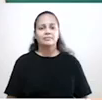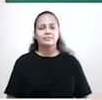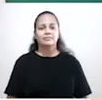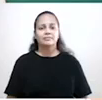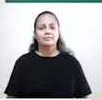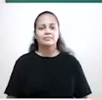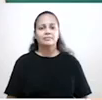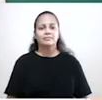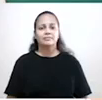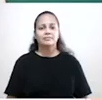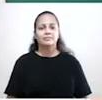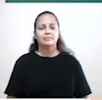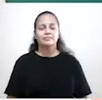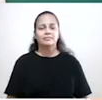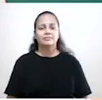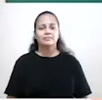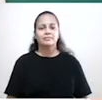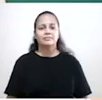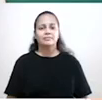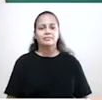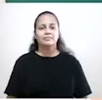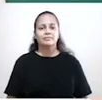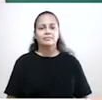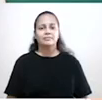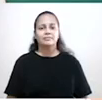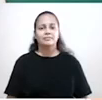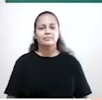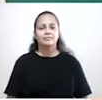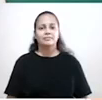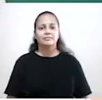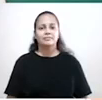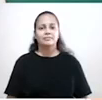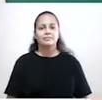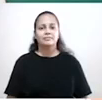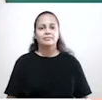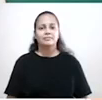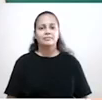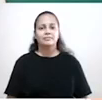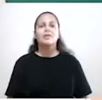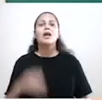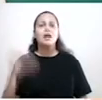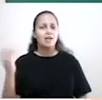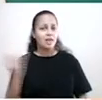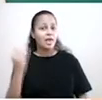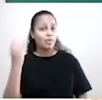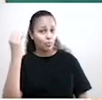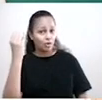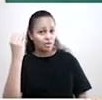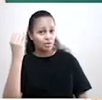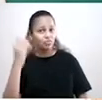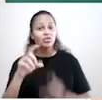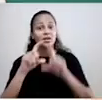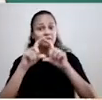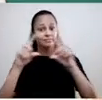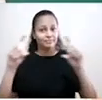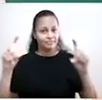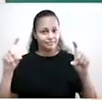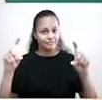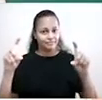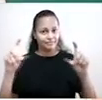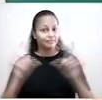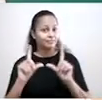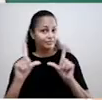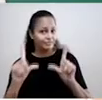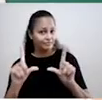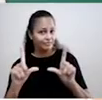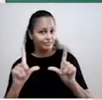Okay, another important use is the expression used to. Um outro uso muito importante É da expressão